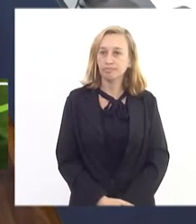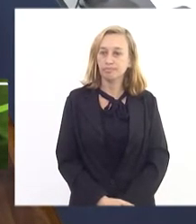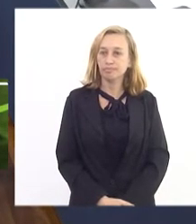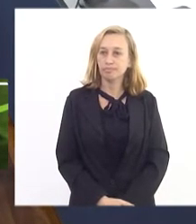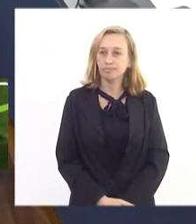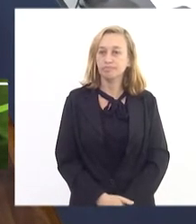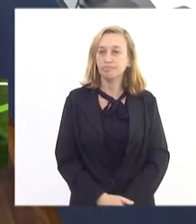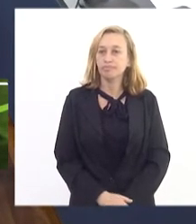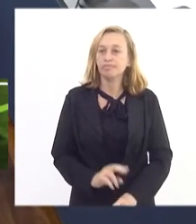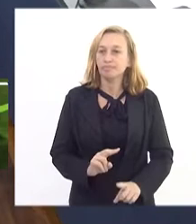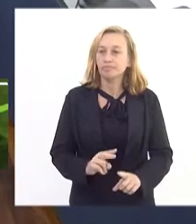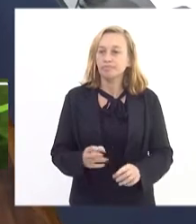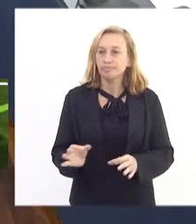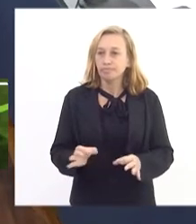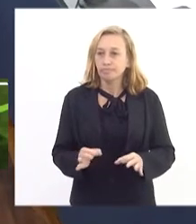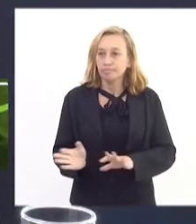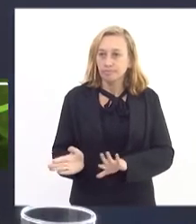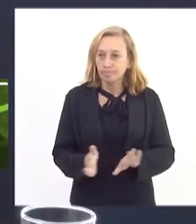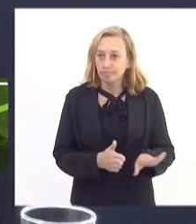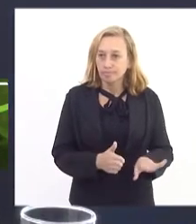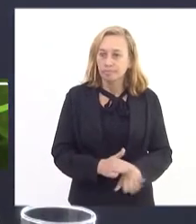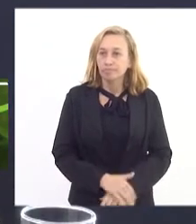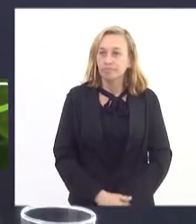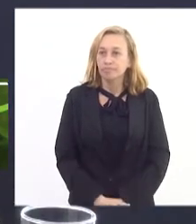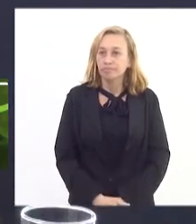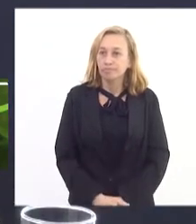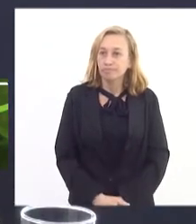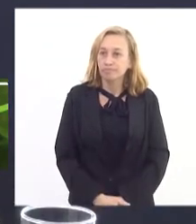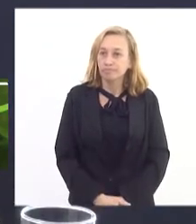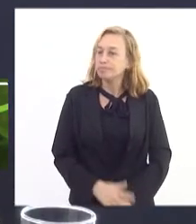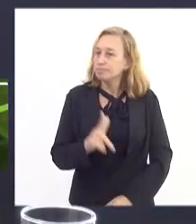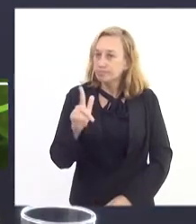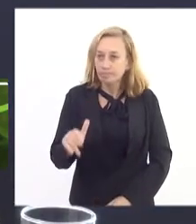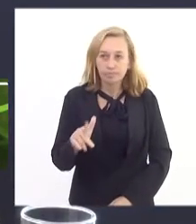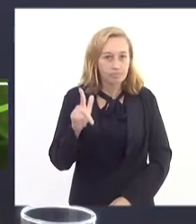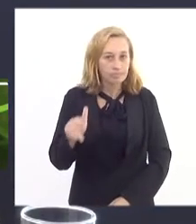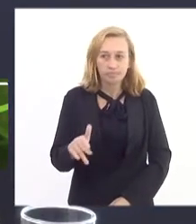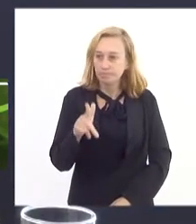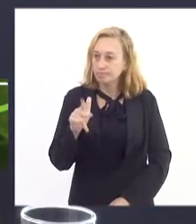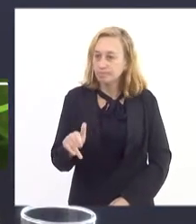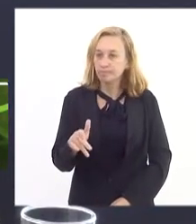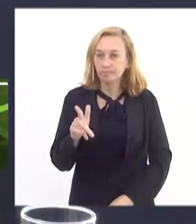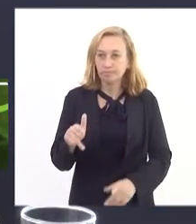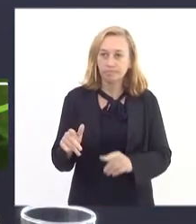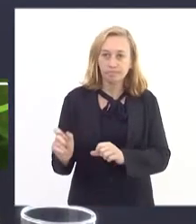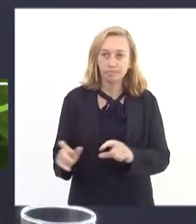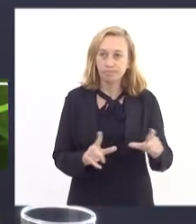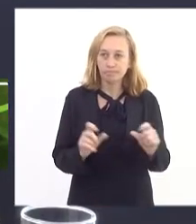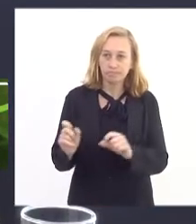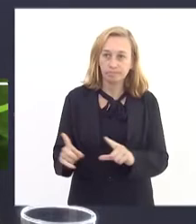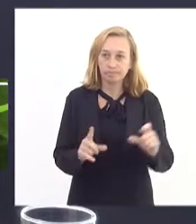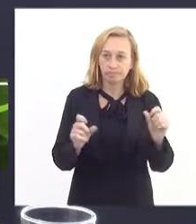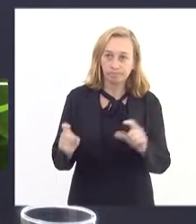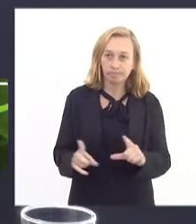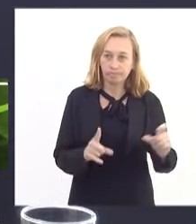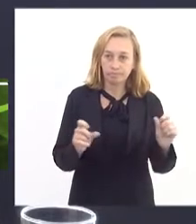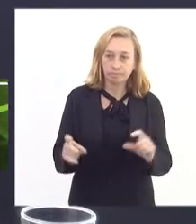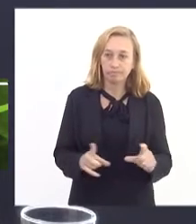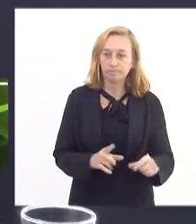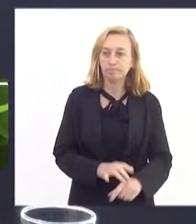do plano de intervenção, pode passar. É a mesma coisa, tudo desdobramento, porque esse plano de intervenção ele é bem